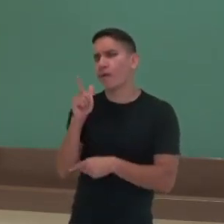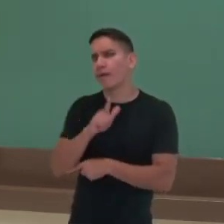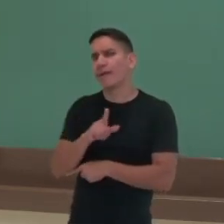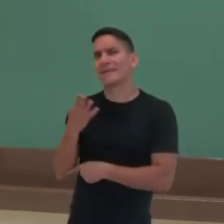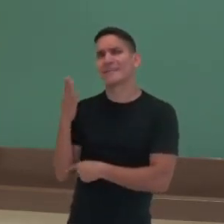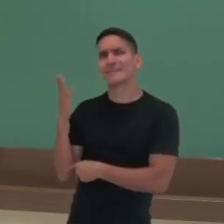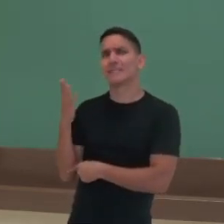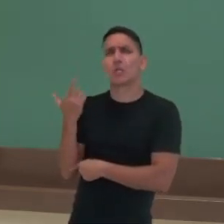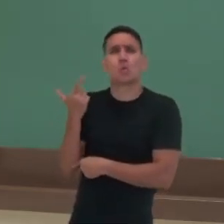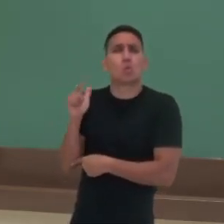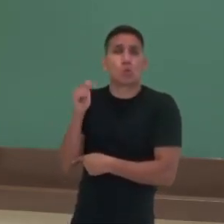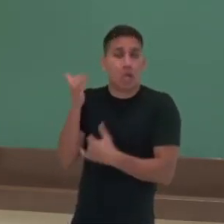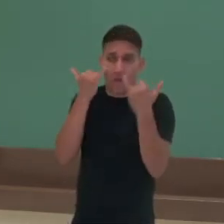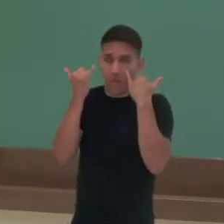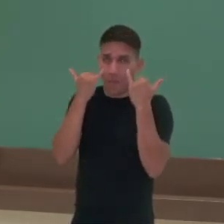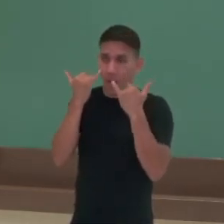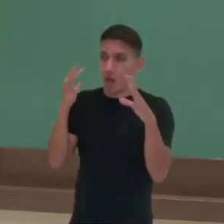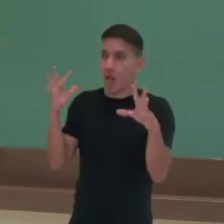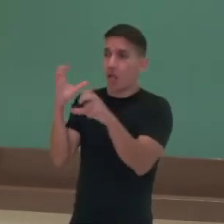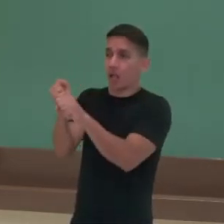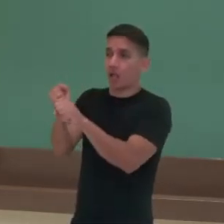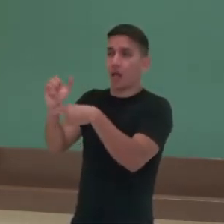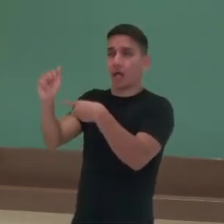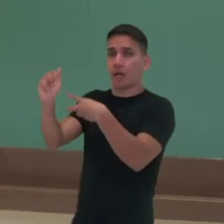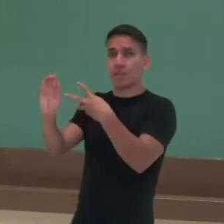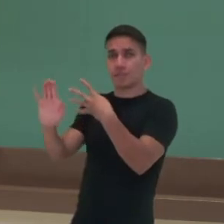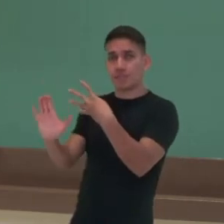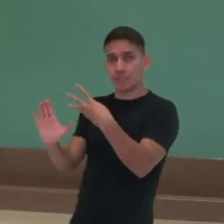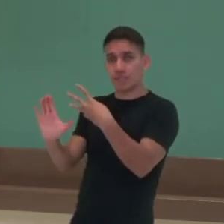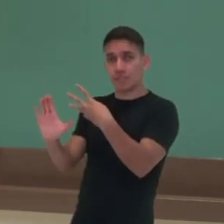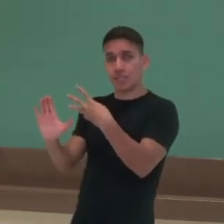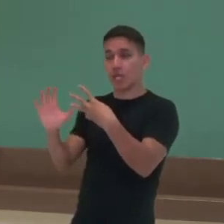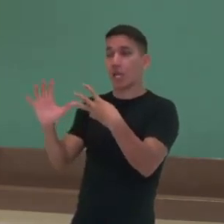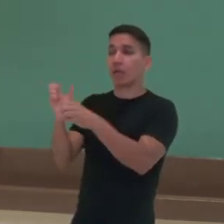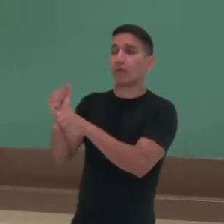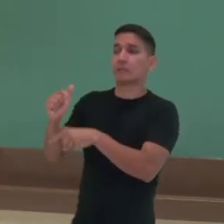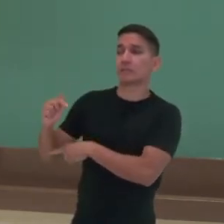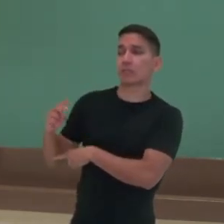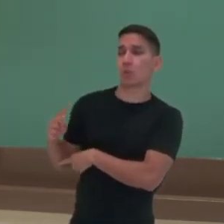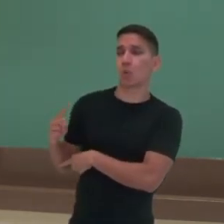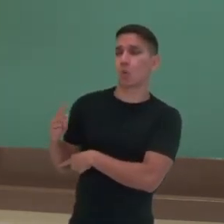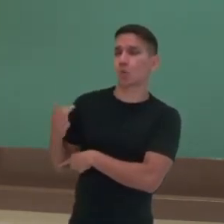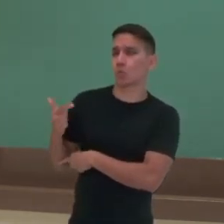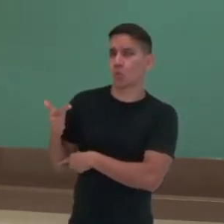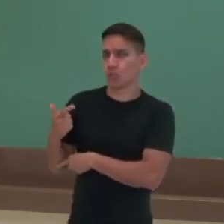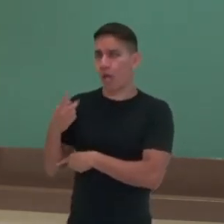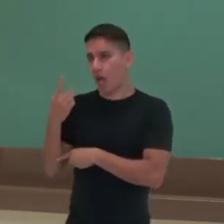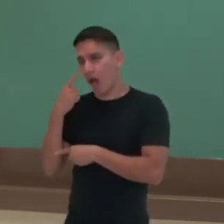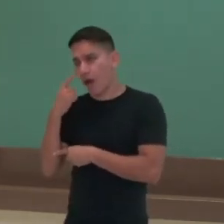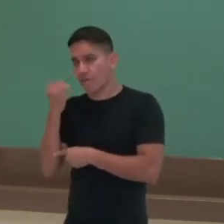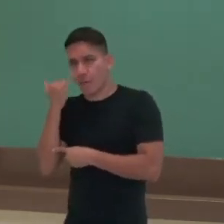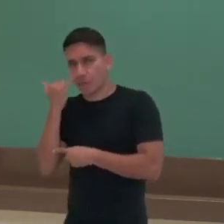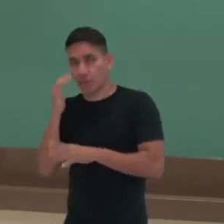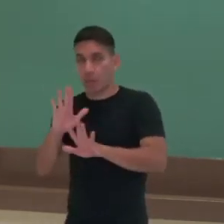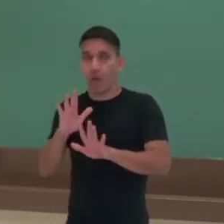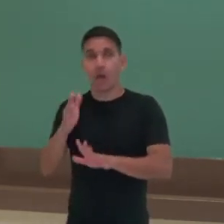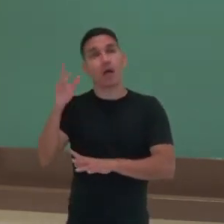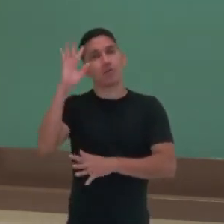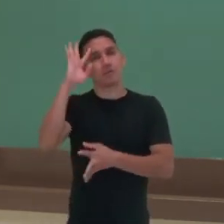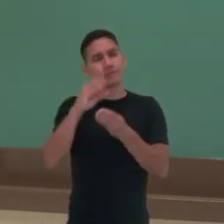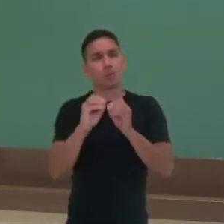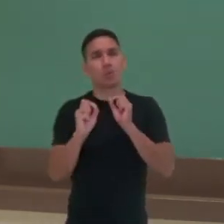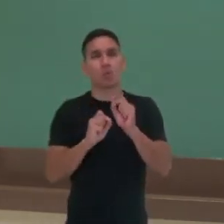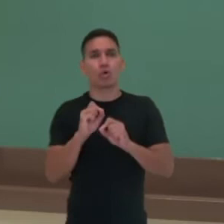tivesse dado o valor final, né, o valor dessa proporção. Então, nós vamos dizer que